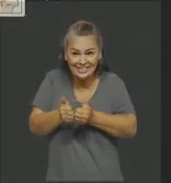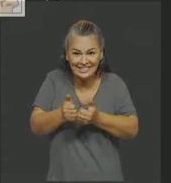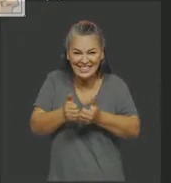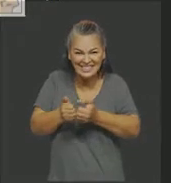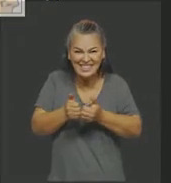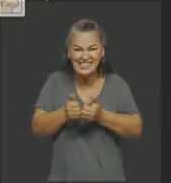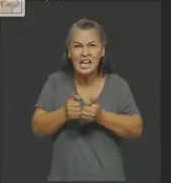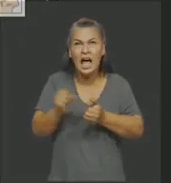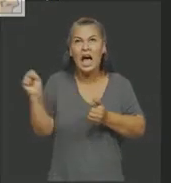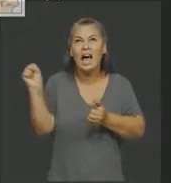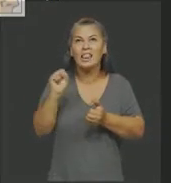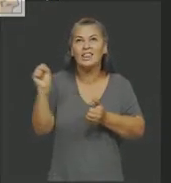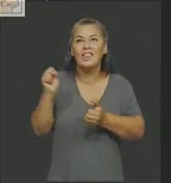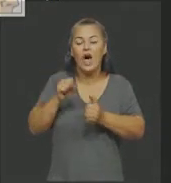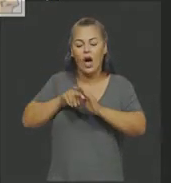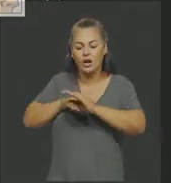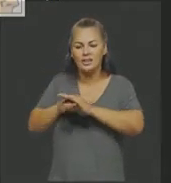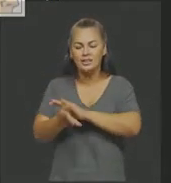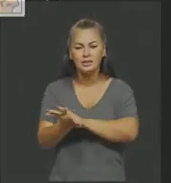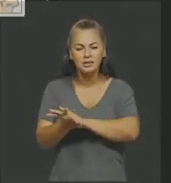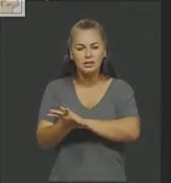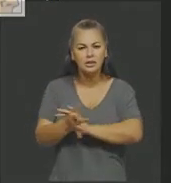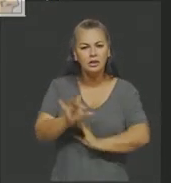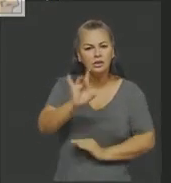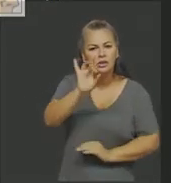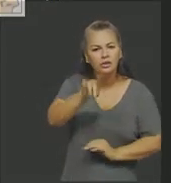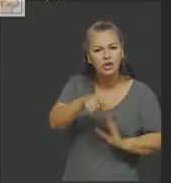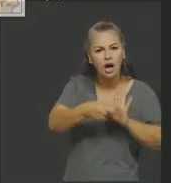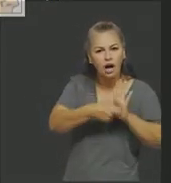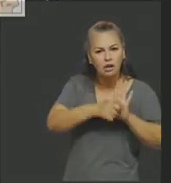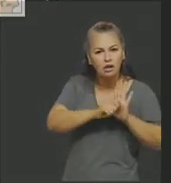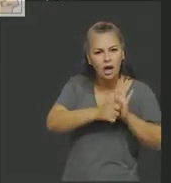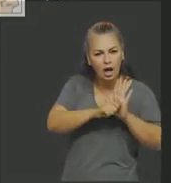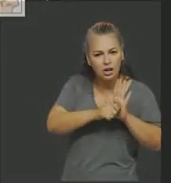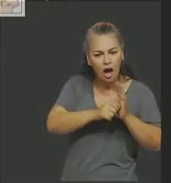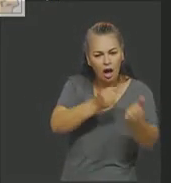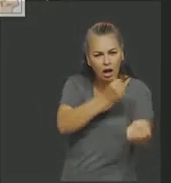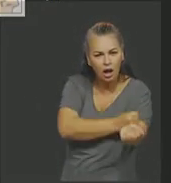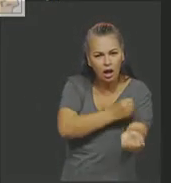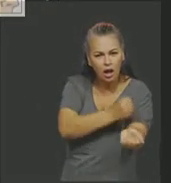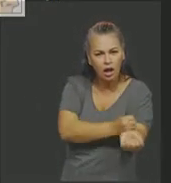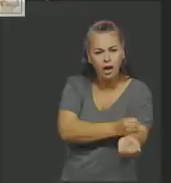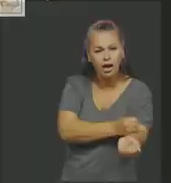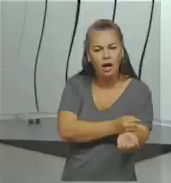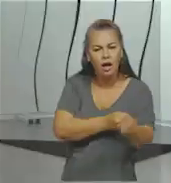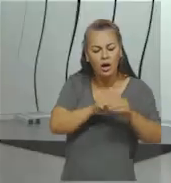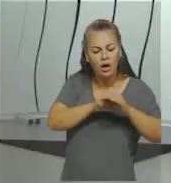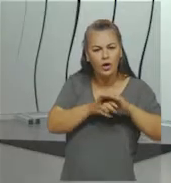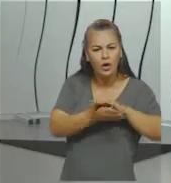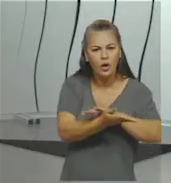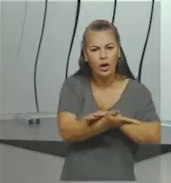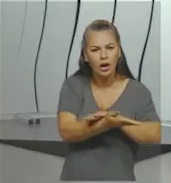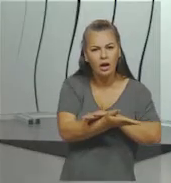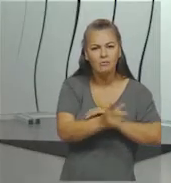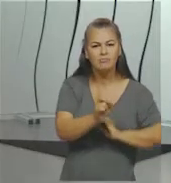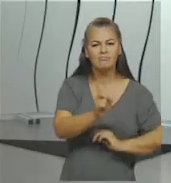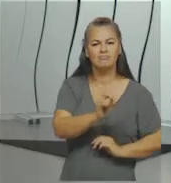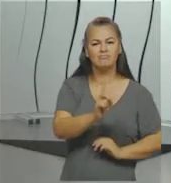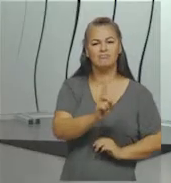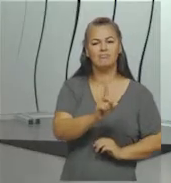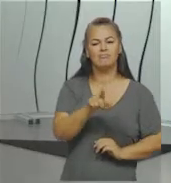vicia, tá? Não precisa ser só droga, bebida, não, tá, gente? Pode ser uma atividade que você gosta